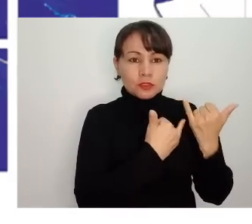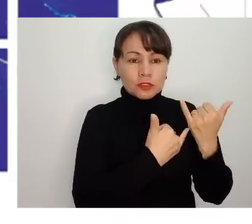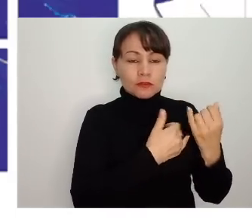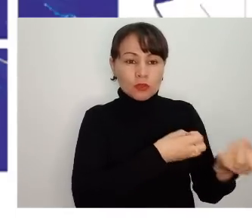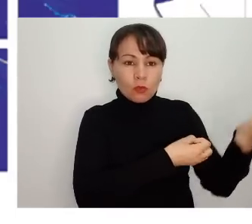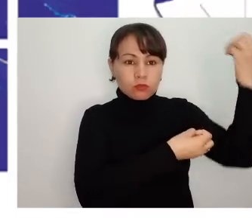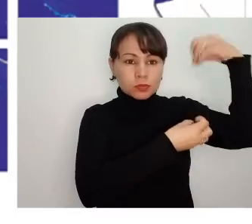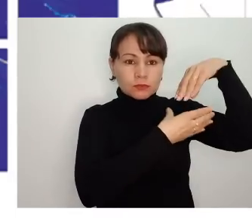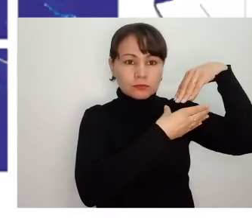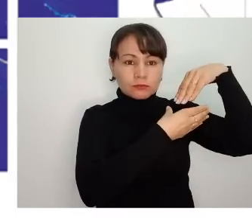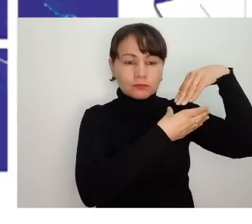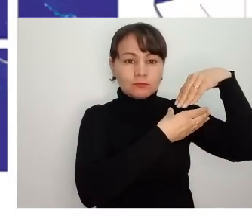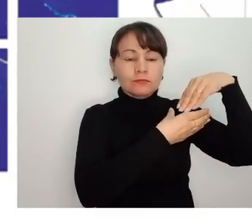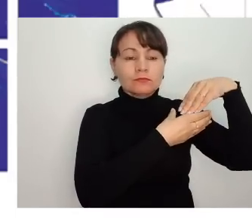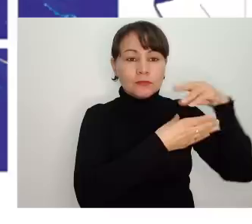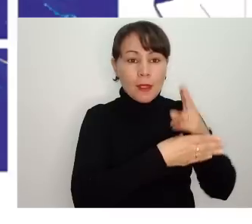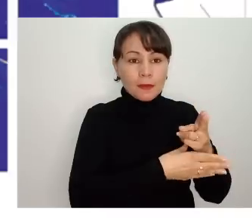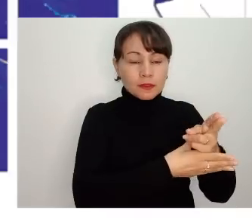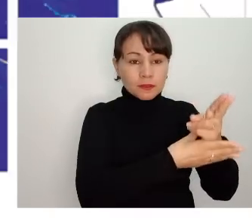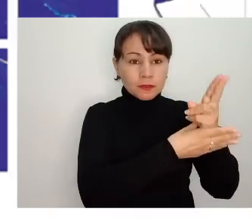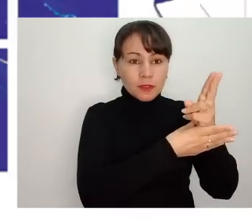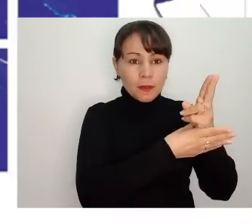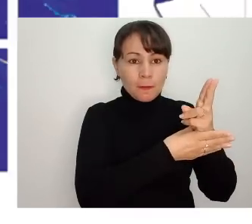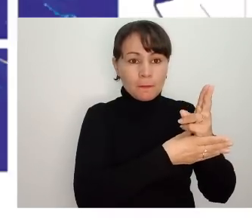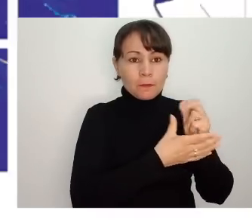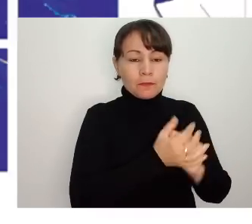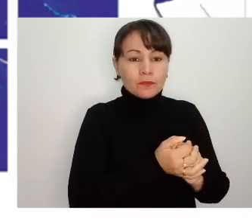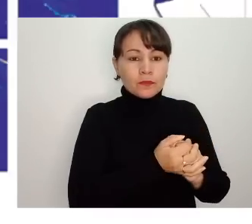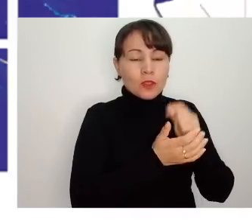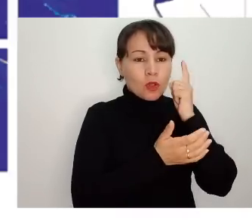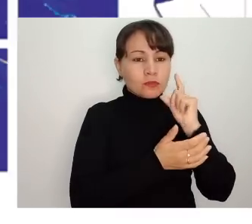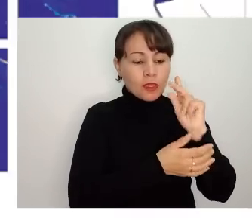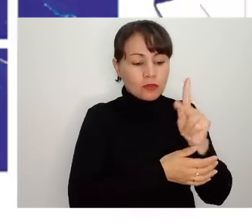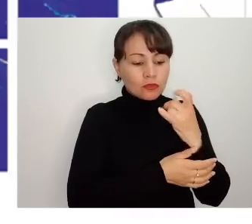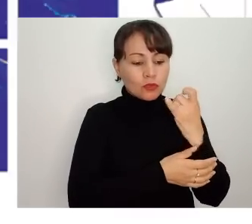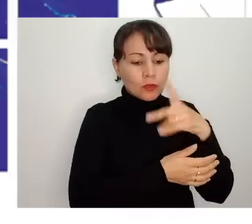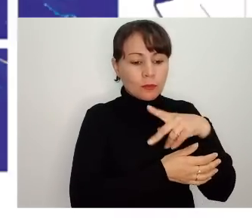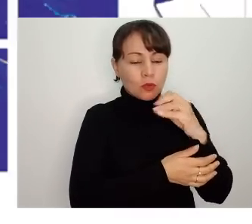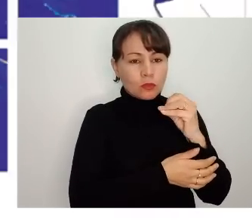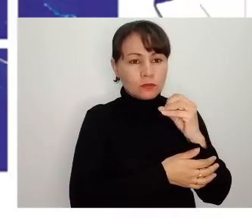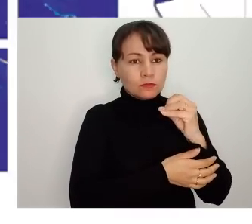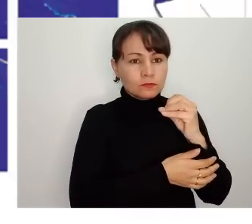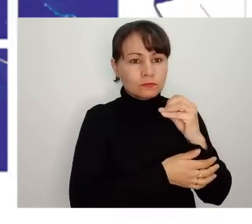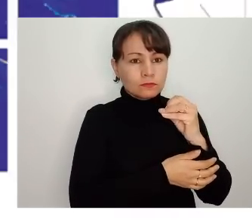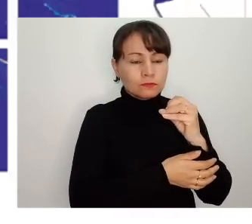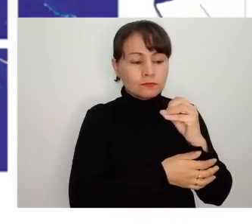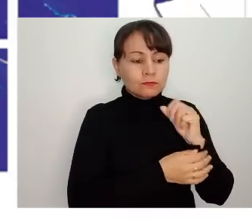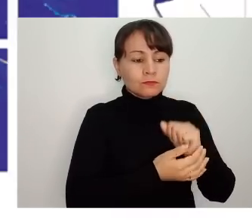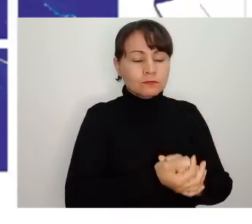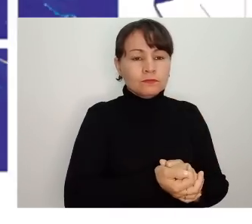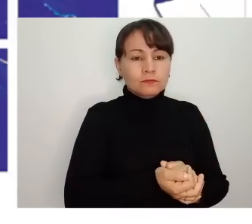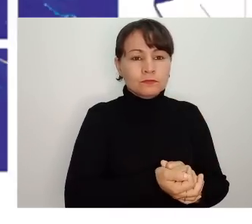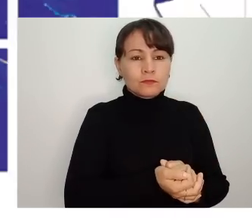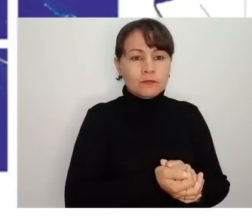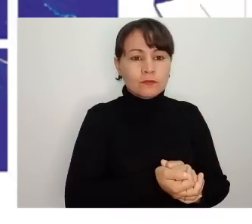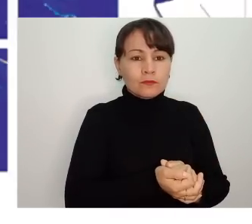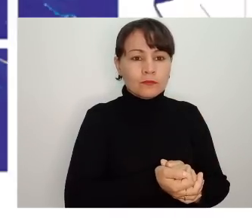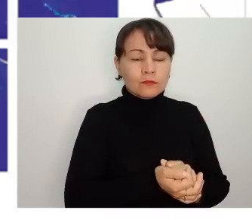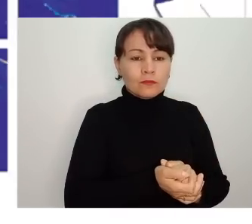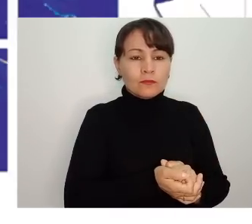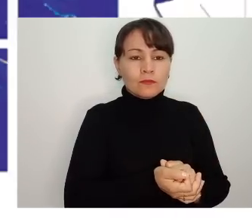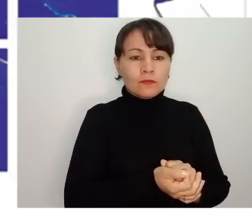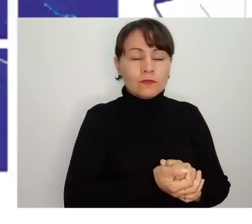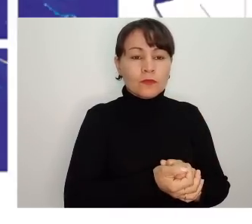vão ser armazenadas definitivamente, que passam lá pelo hipocampo, é um